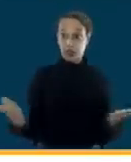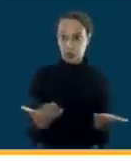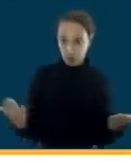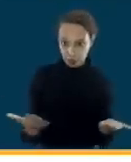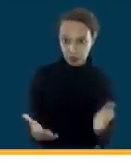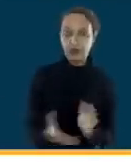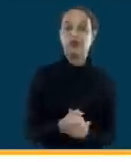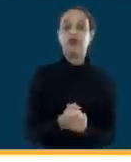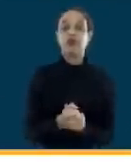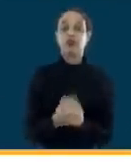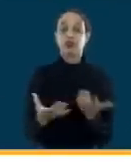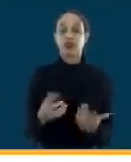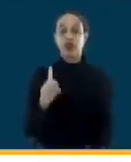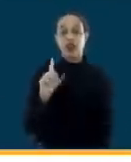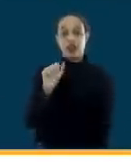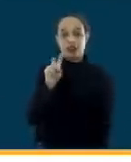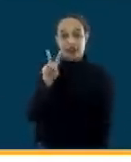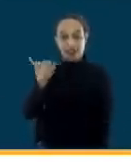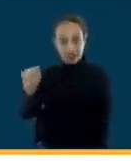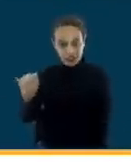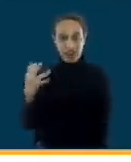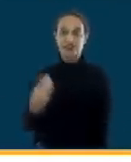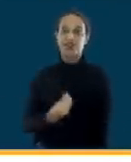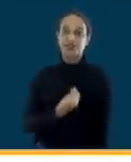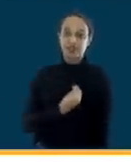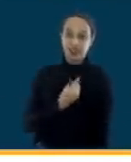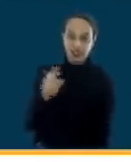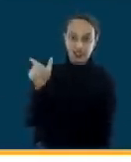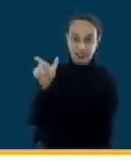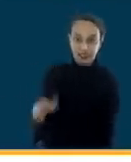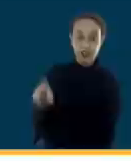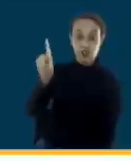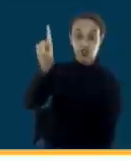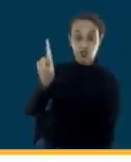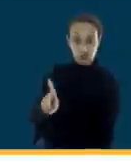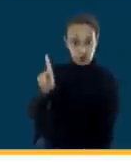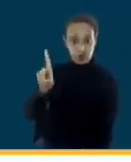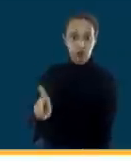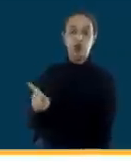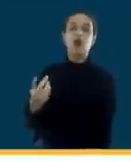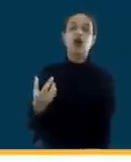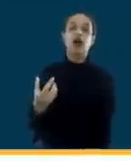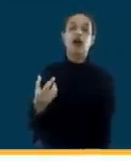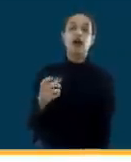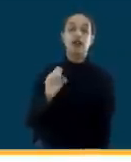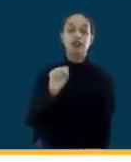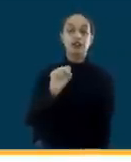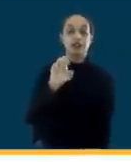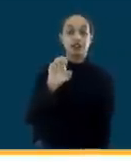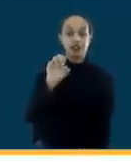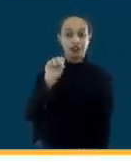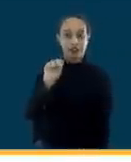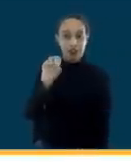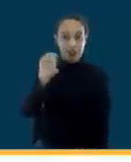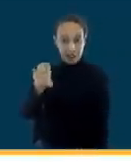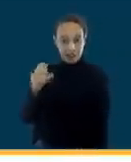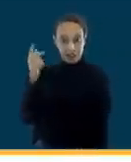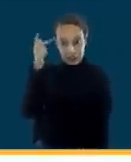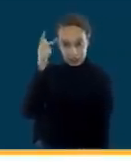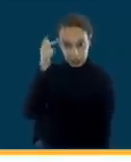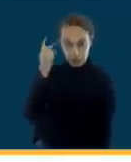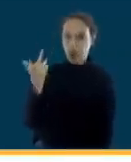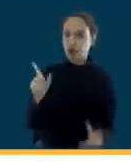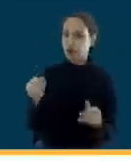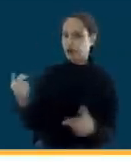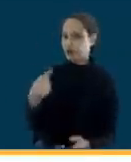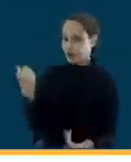ter o Danilo Miranda, que é o diretor regional do SESC São Paulo e que é para todos e todas nós também que atuamos na área das políticas culturais uma